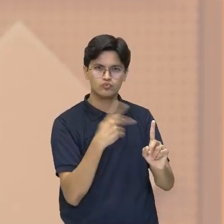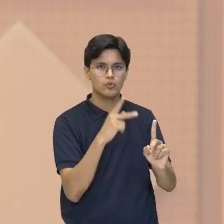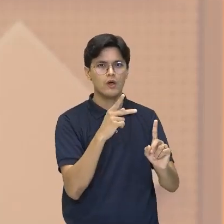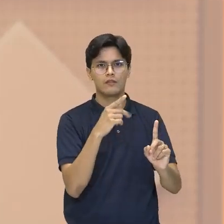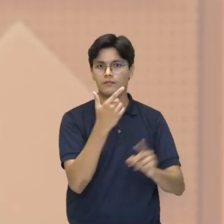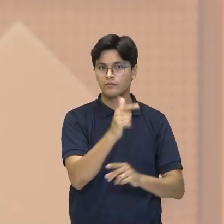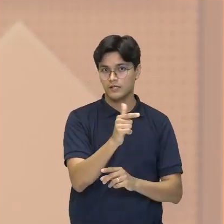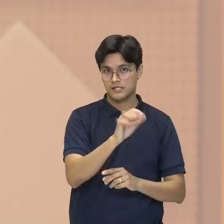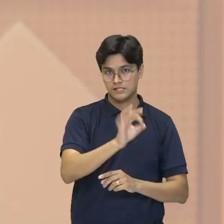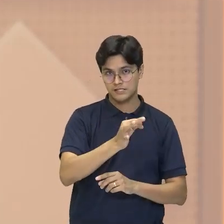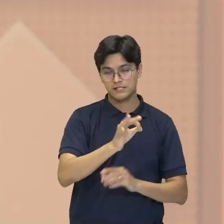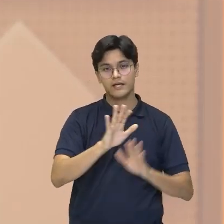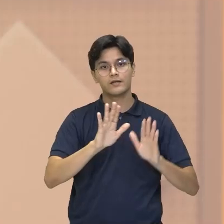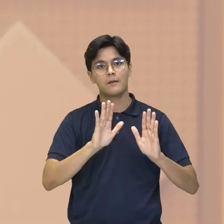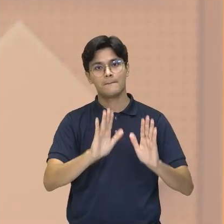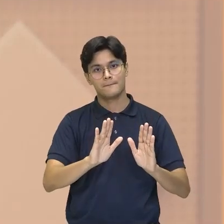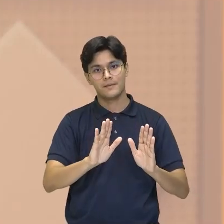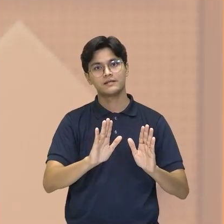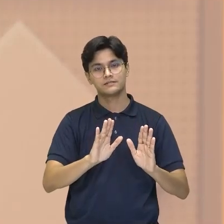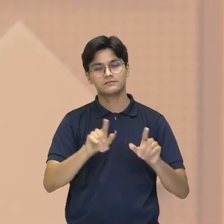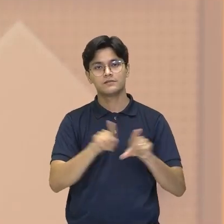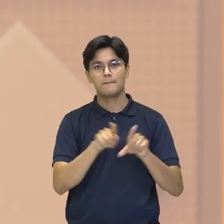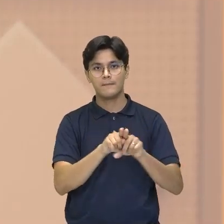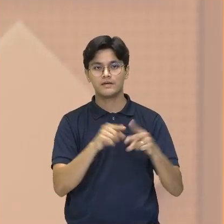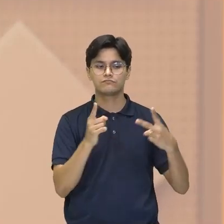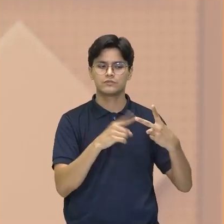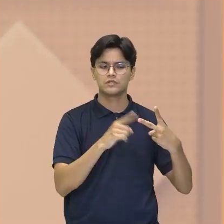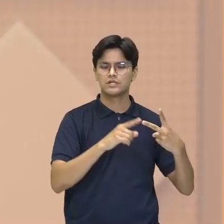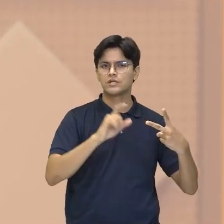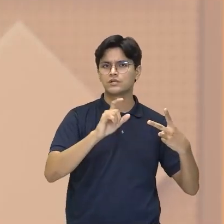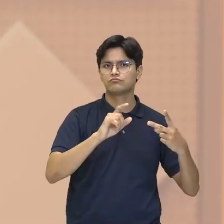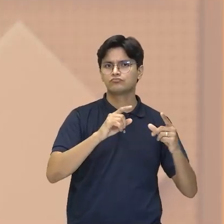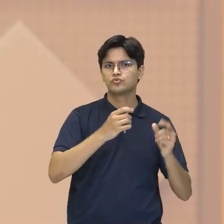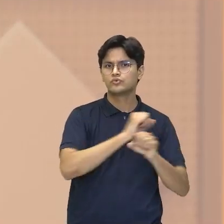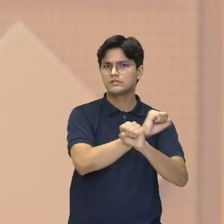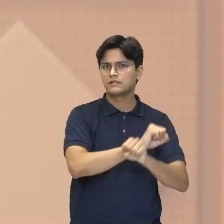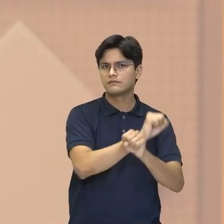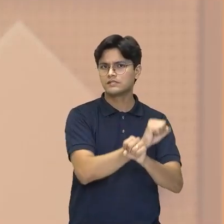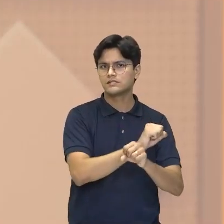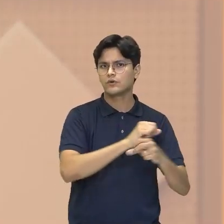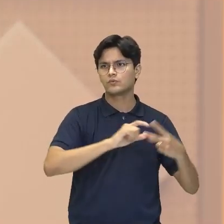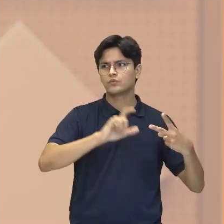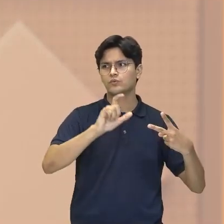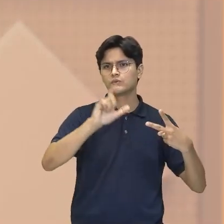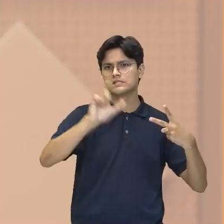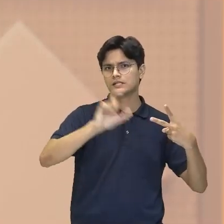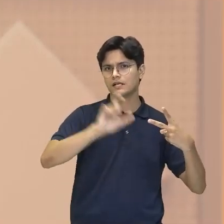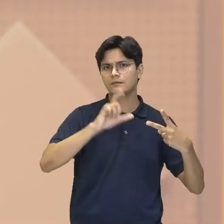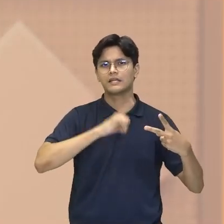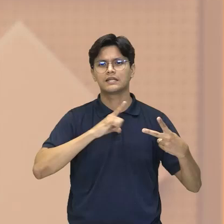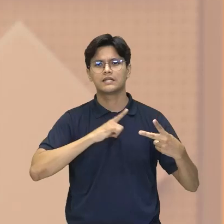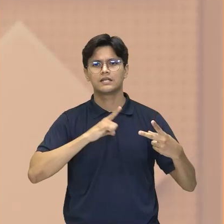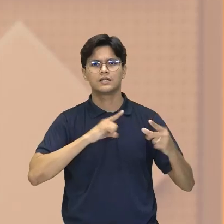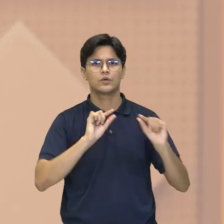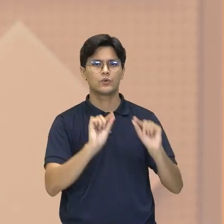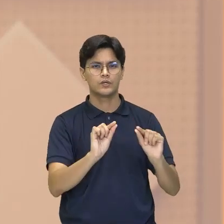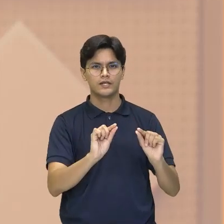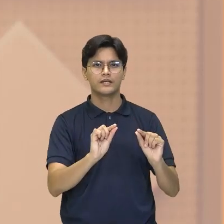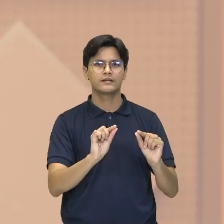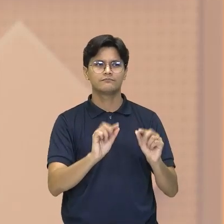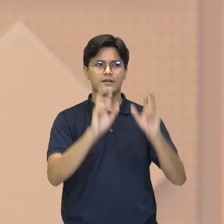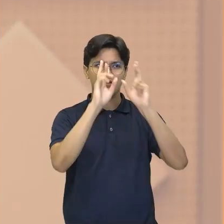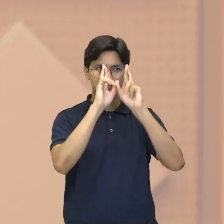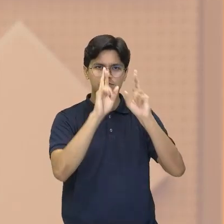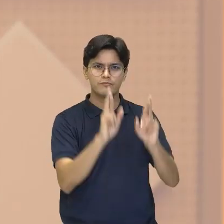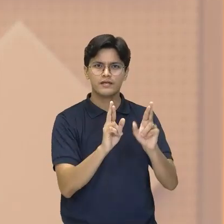também à escravização islâmica, nós vamos observar que também havia um certo respeito às pessoas que estavam